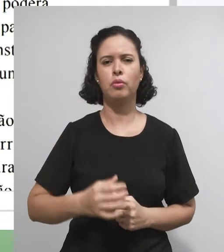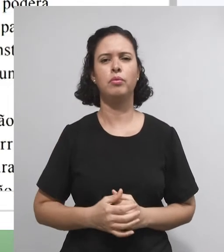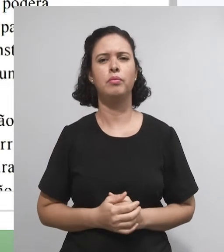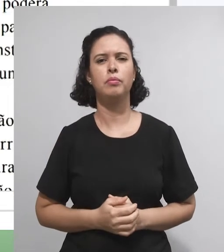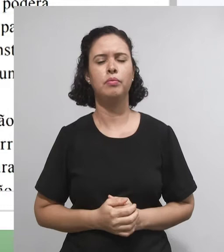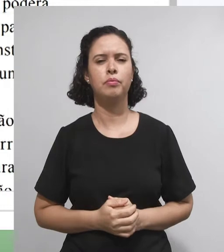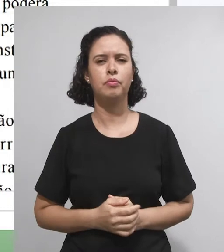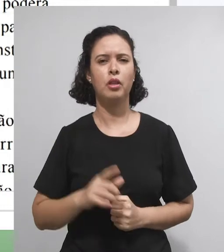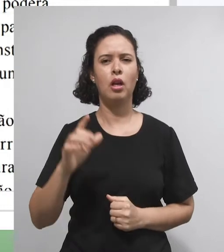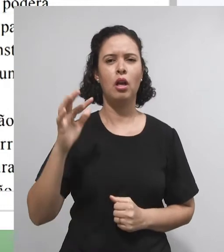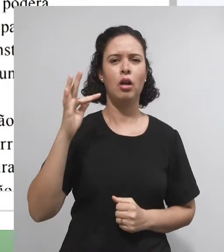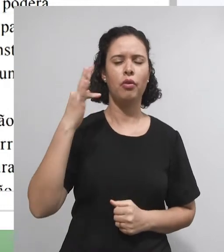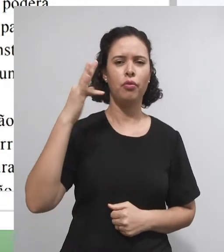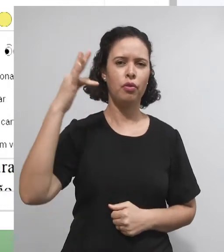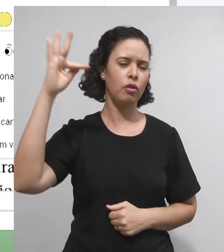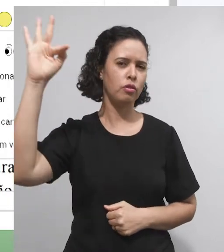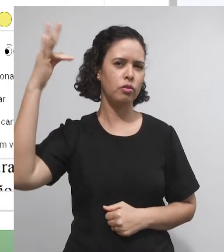cultura,